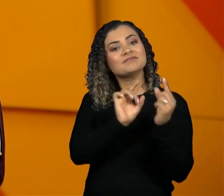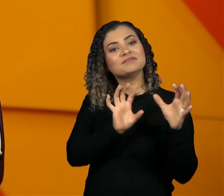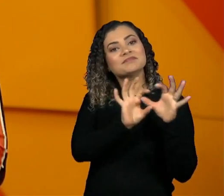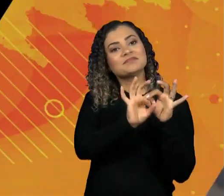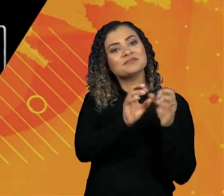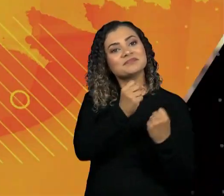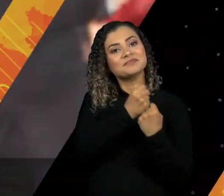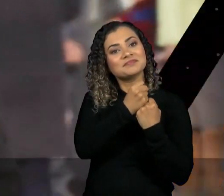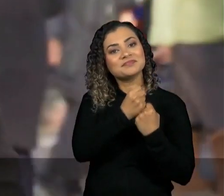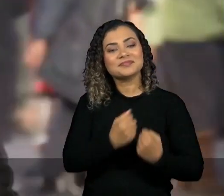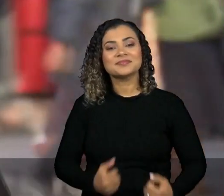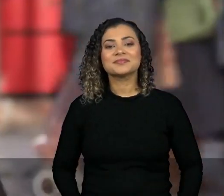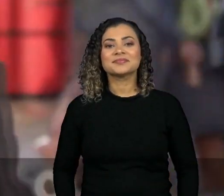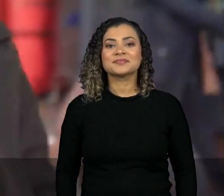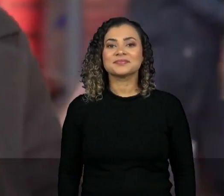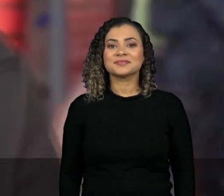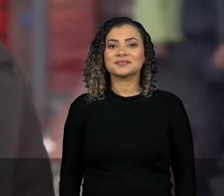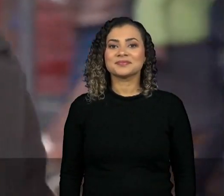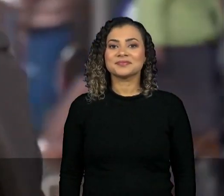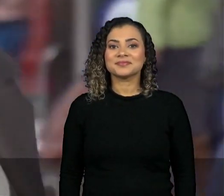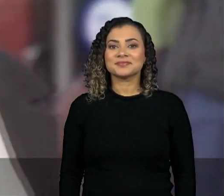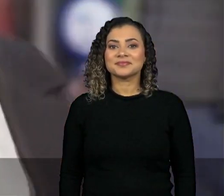implícita.